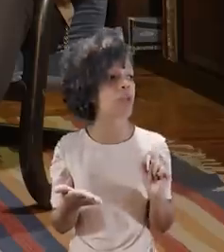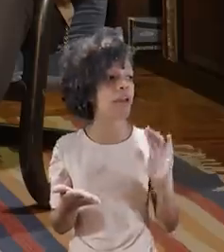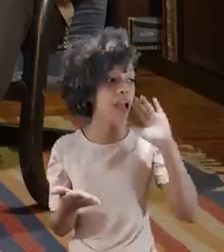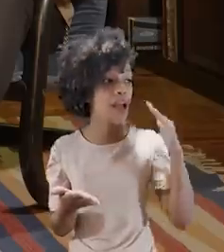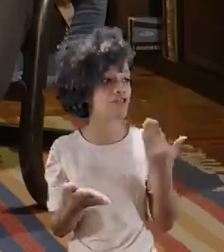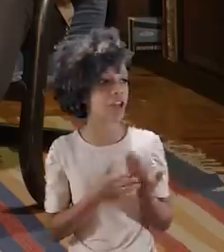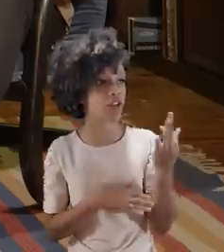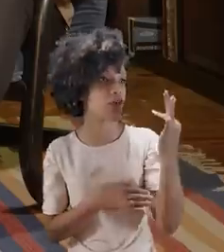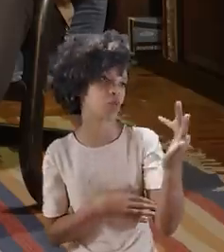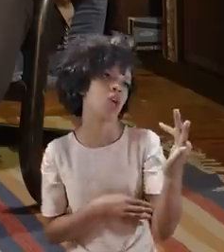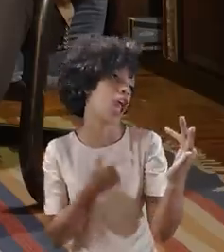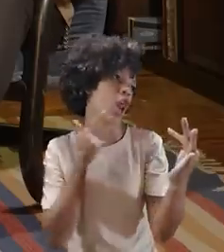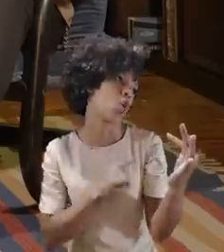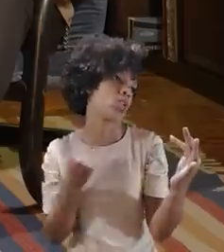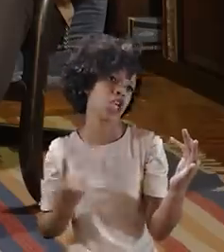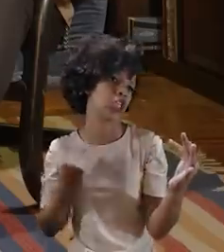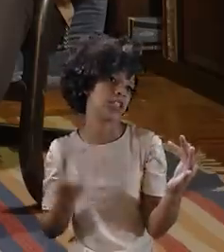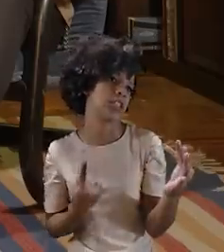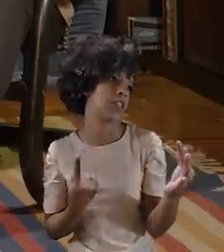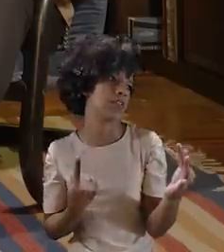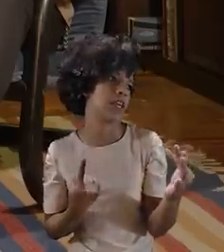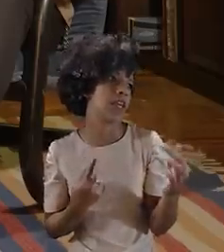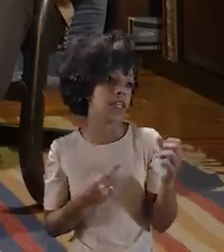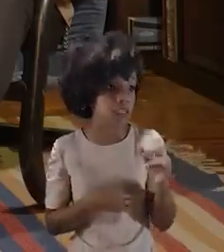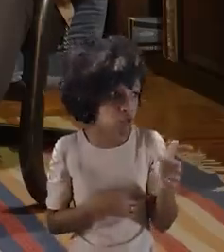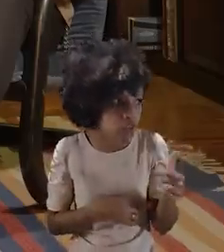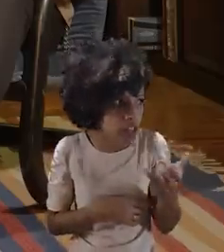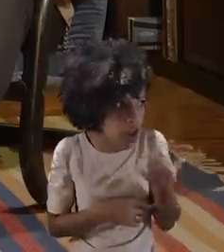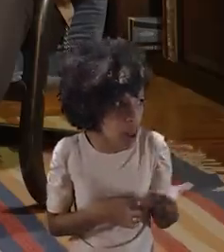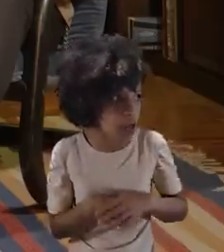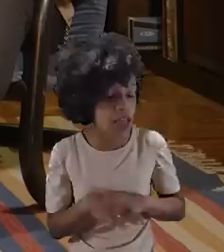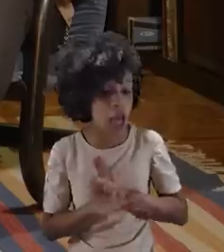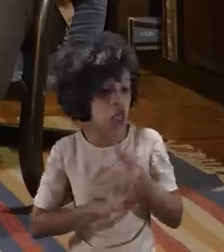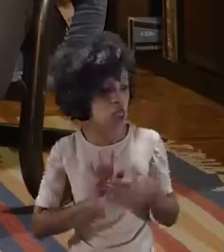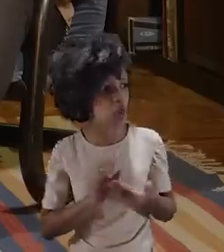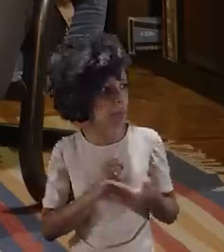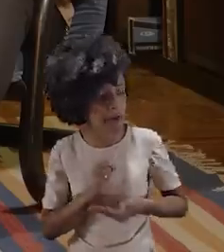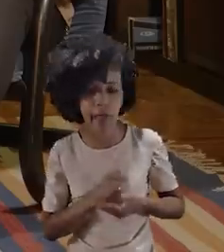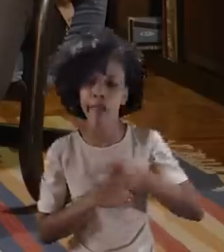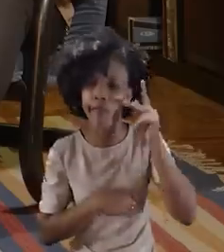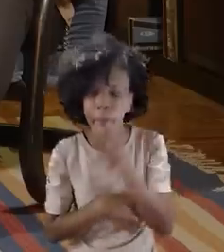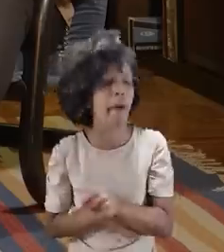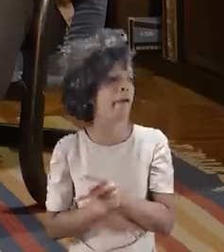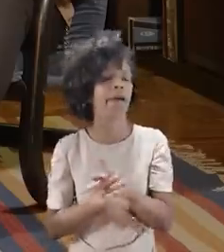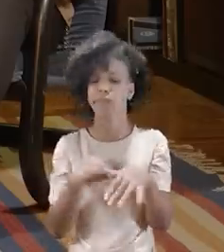tendência é acreditar no futuro que ele não consegue ficar sozinho sem ter um celular e aí é todo mundo baseado nessa